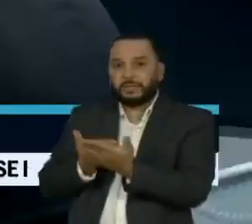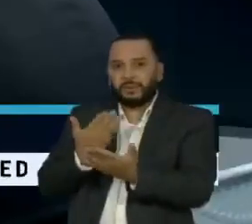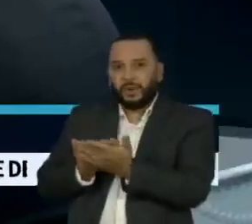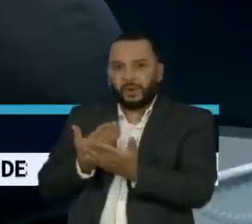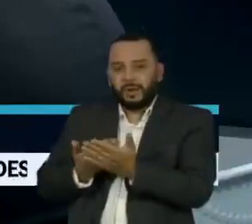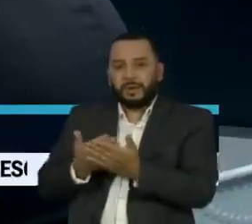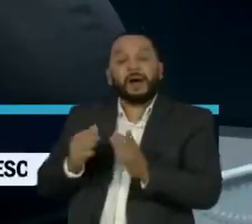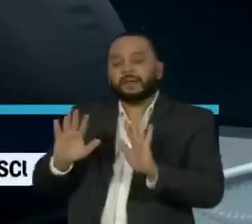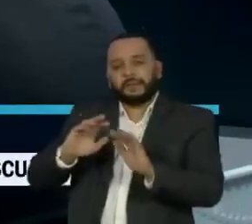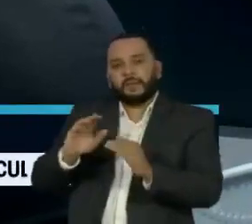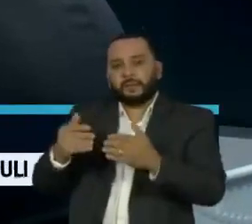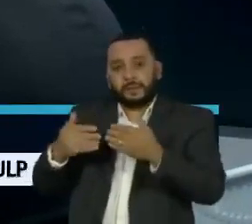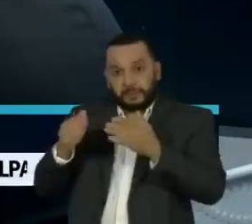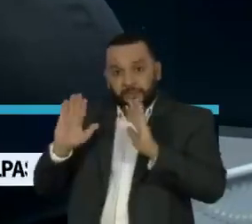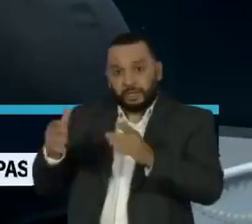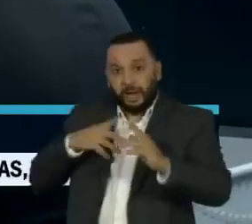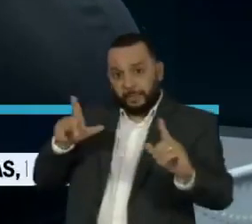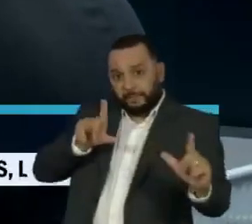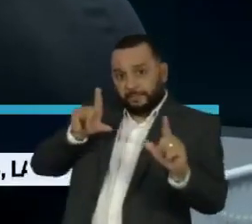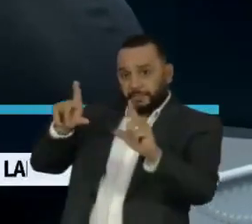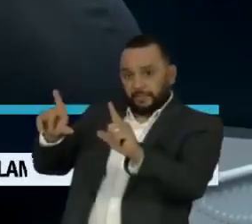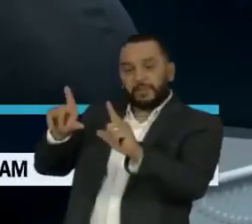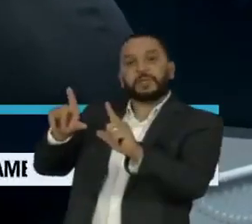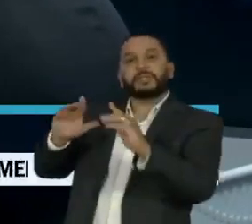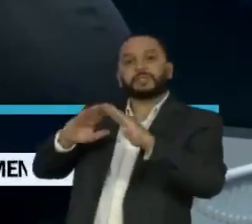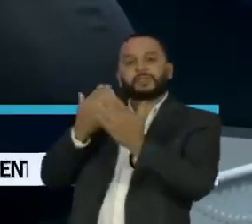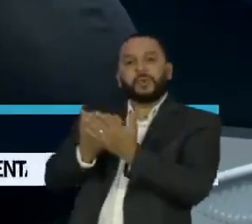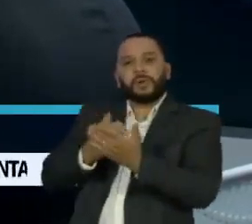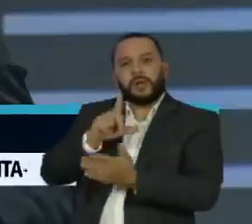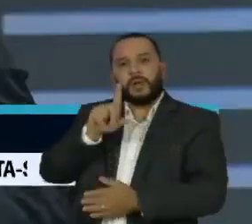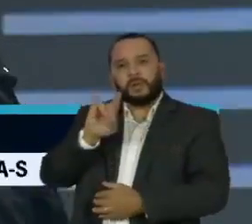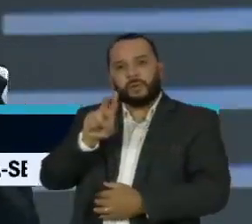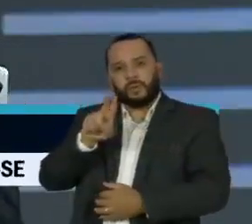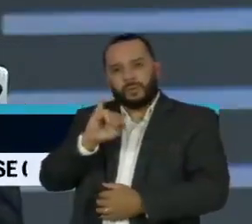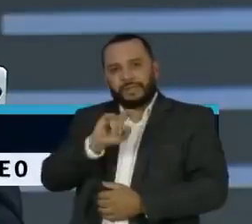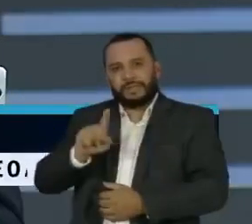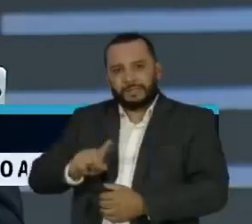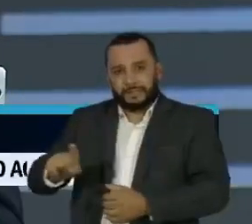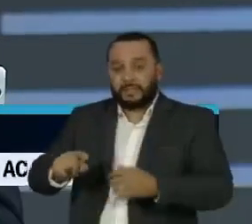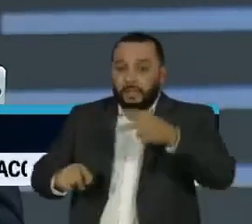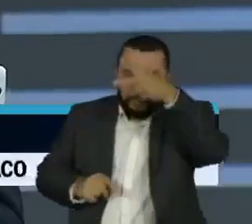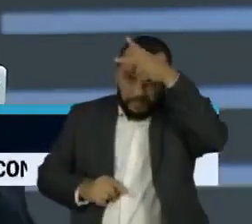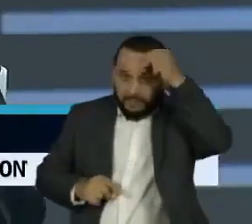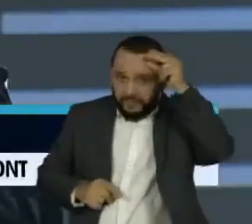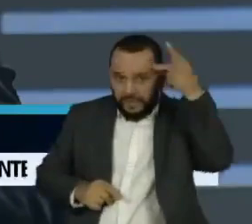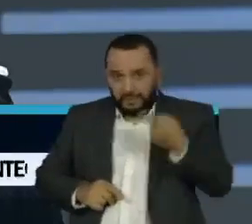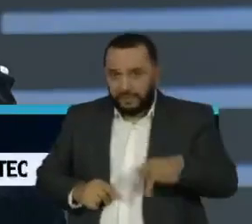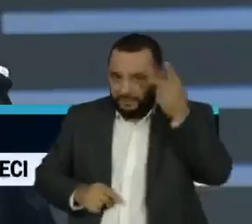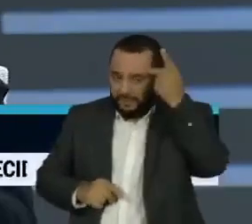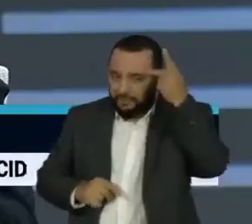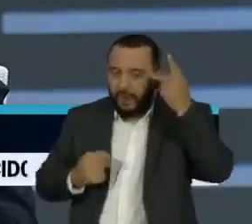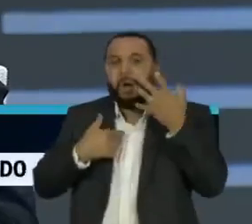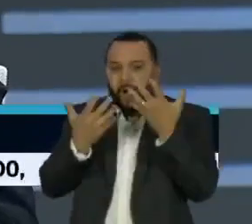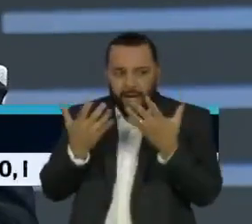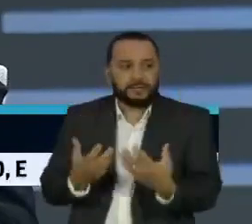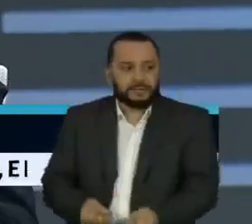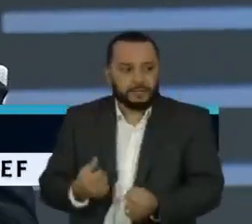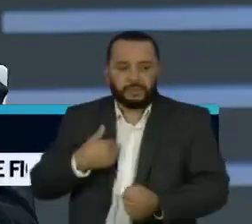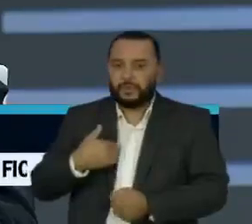nomear a placa da Escola Luiz Melodia, né? O prefeito de São Paulo, atendendo a nossa solicitação e também de um grupo de